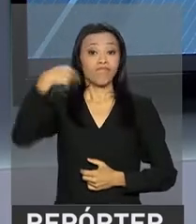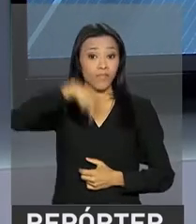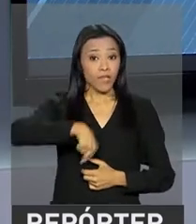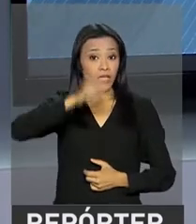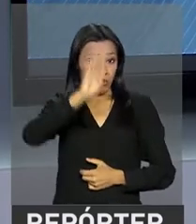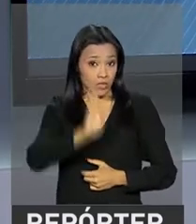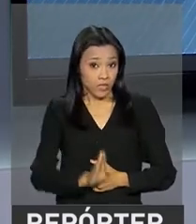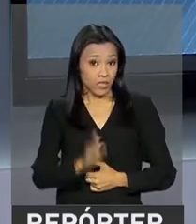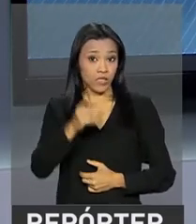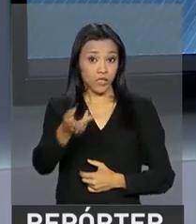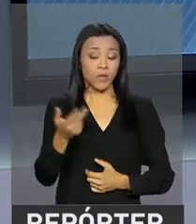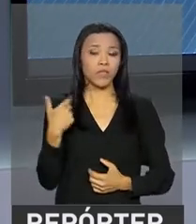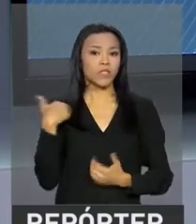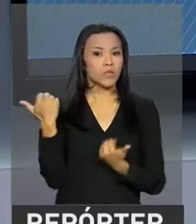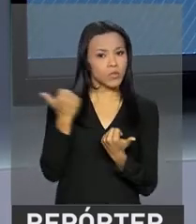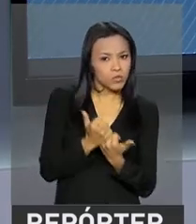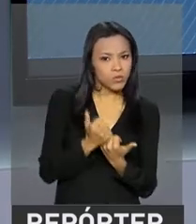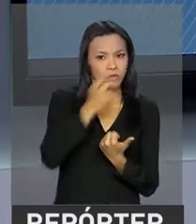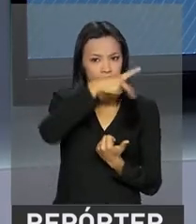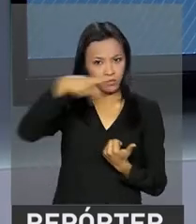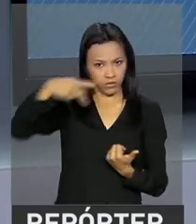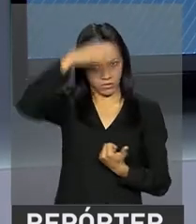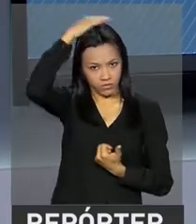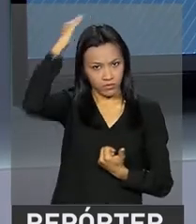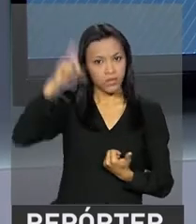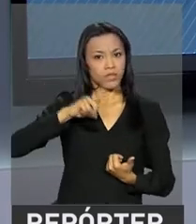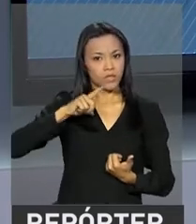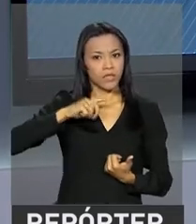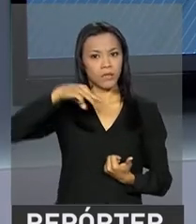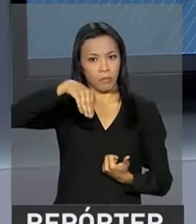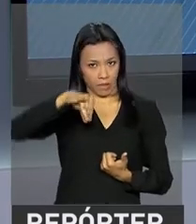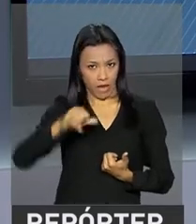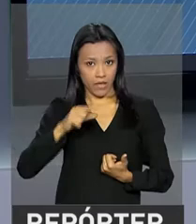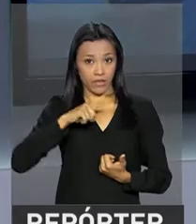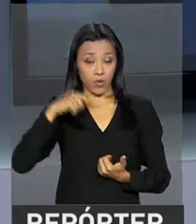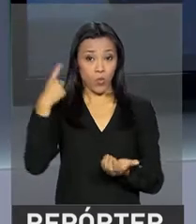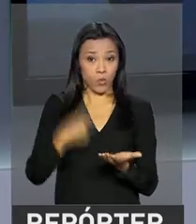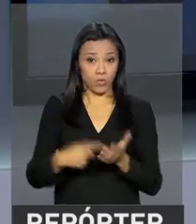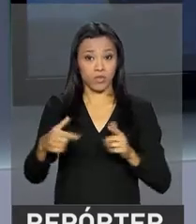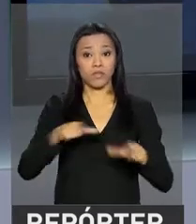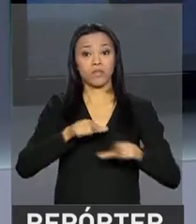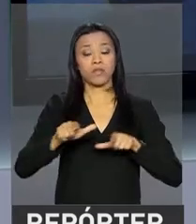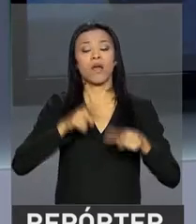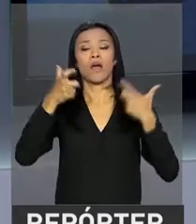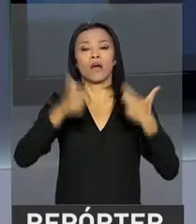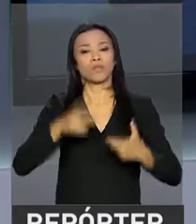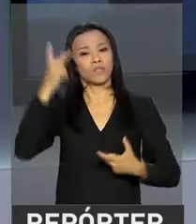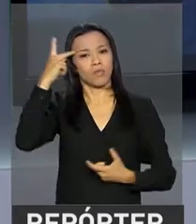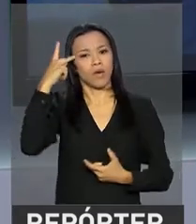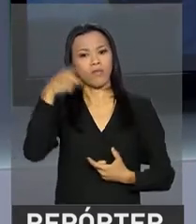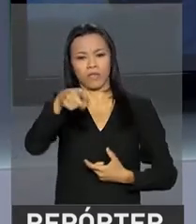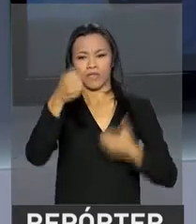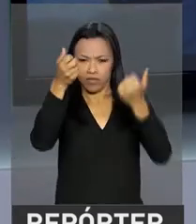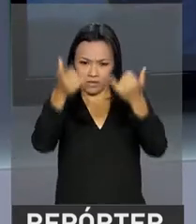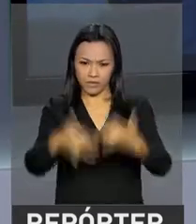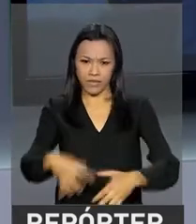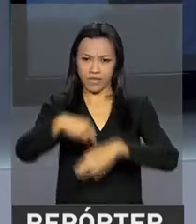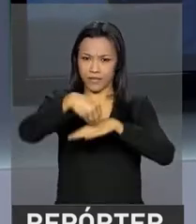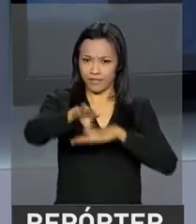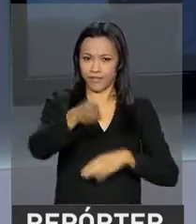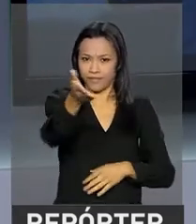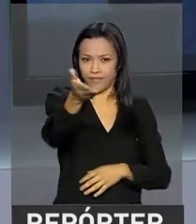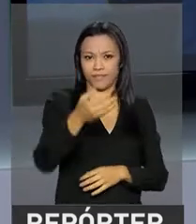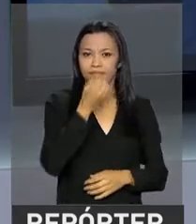em exercício rodrigo maia tem agenda em são paulo o repórter josé luiz filho acompanha entrar nos detalhes pra gente bom dia josé